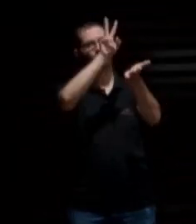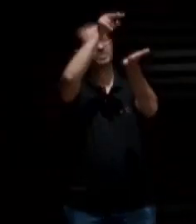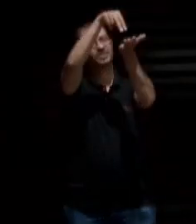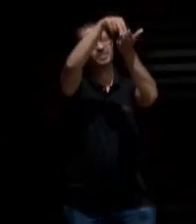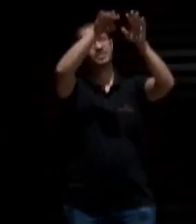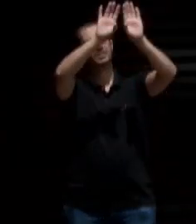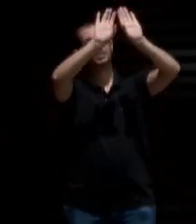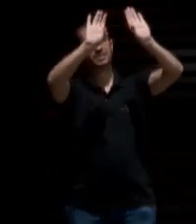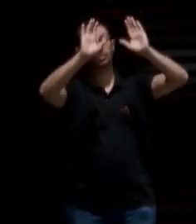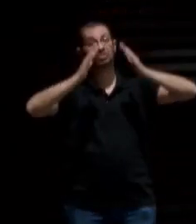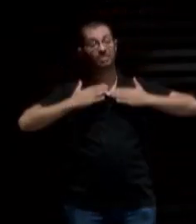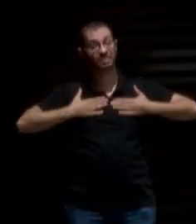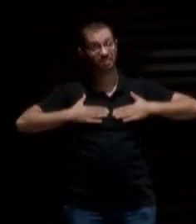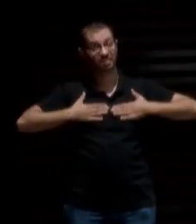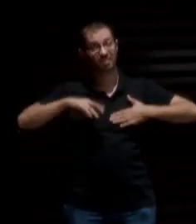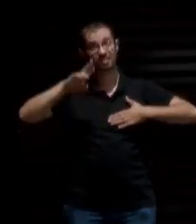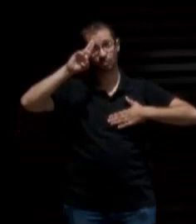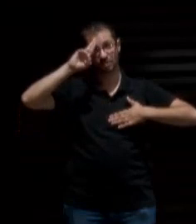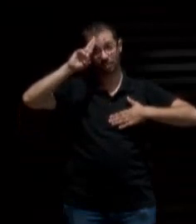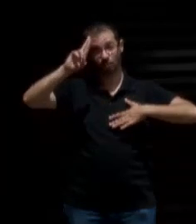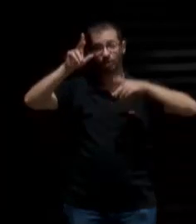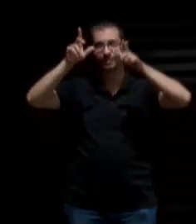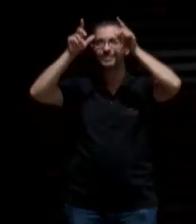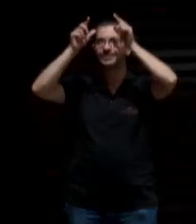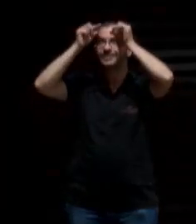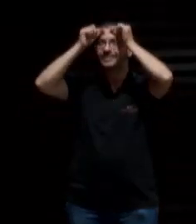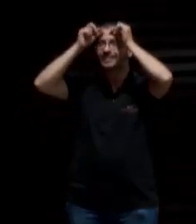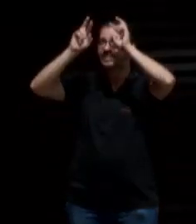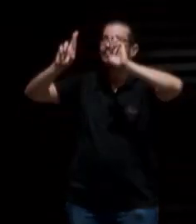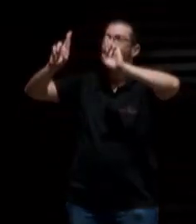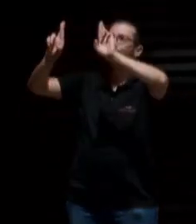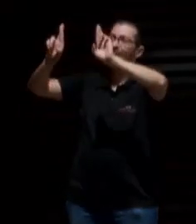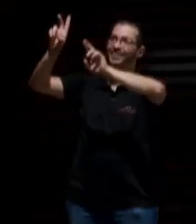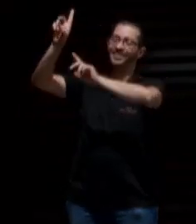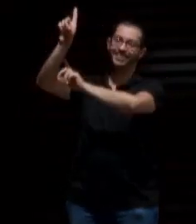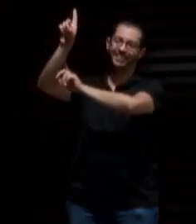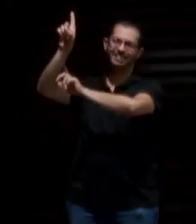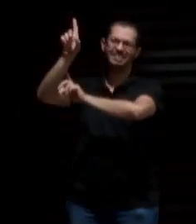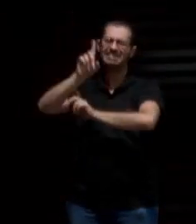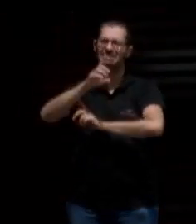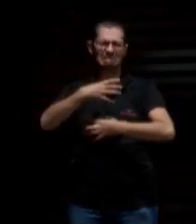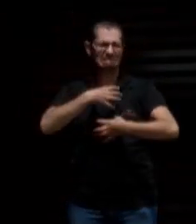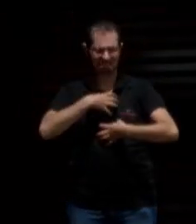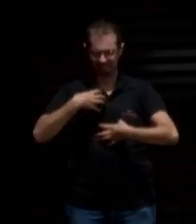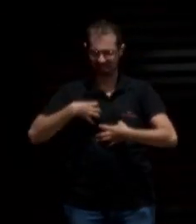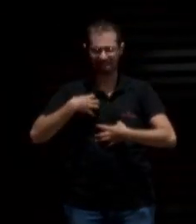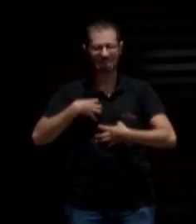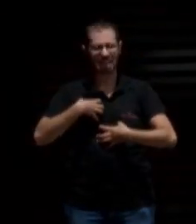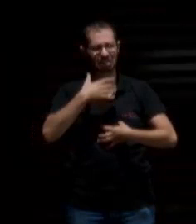Descansa no Senhor e espera nele. Não te irrites por causa do homem que prospera em seu